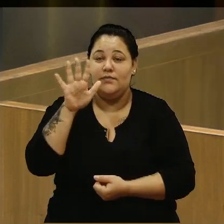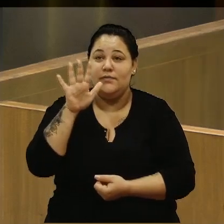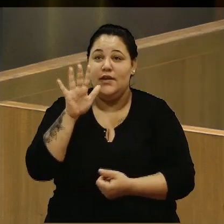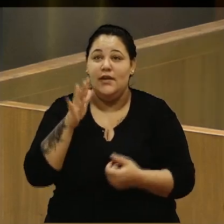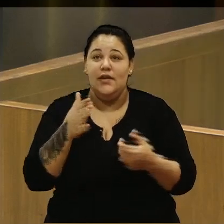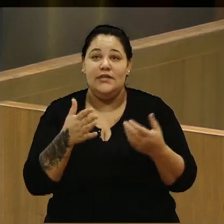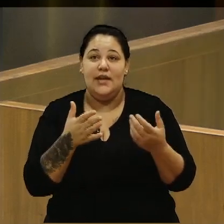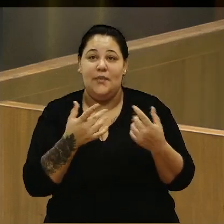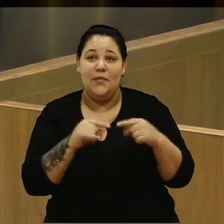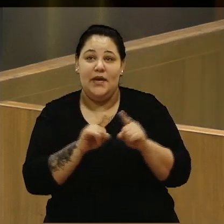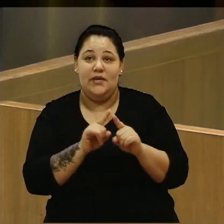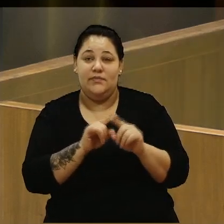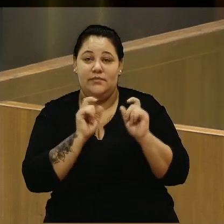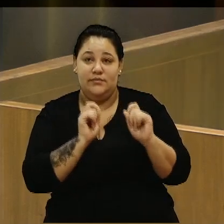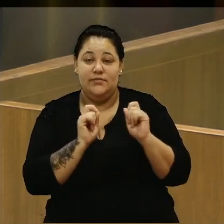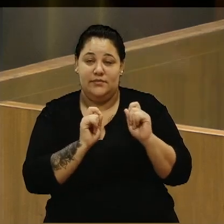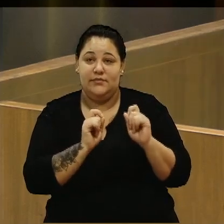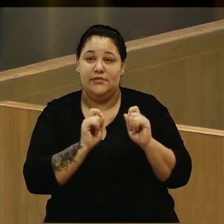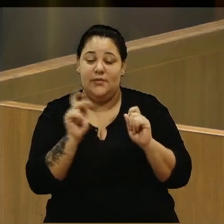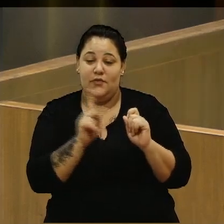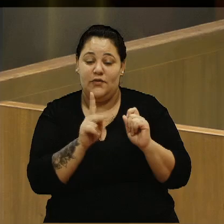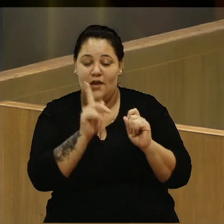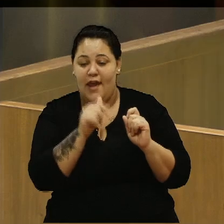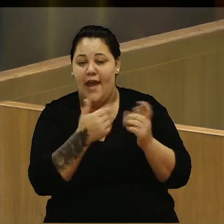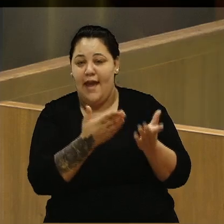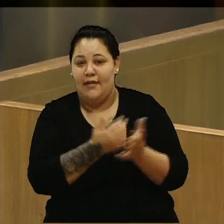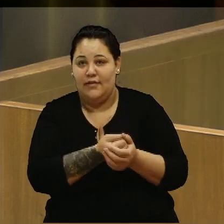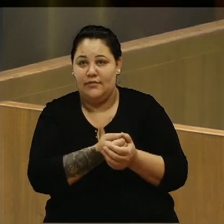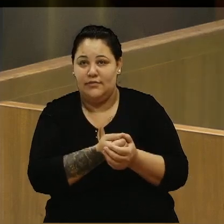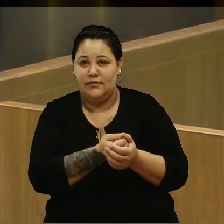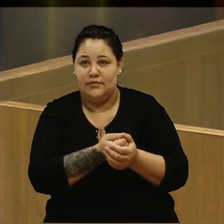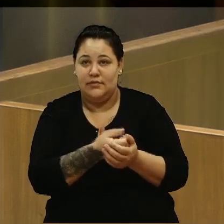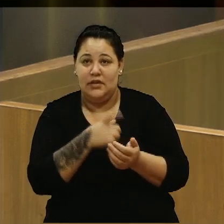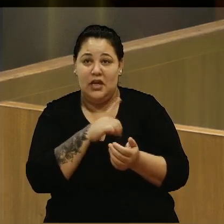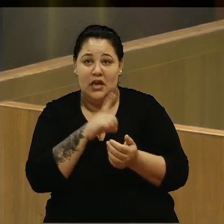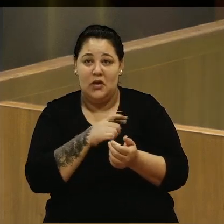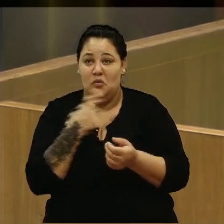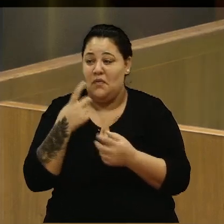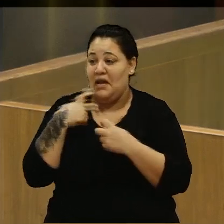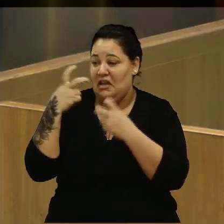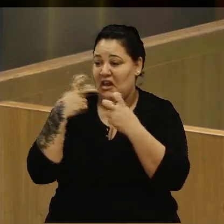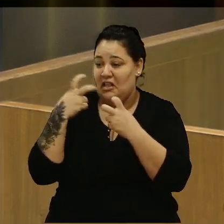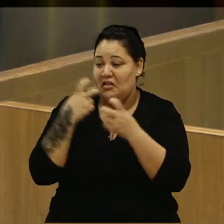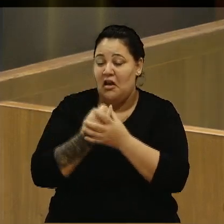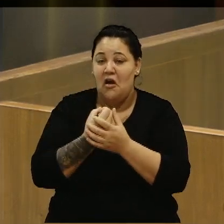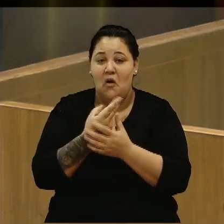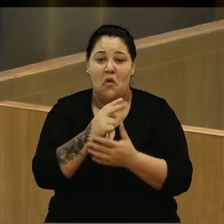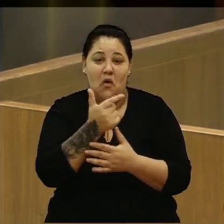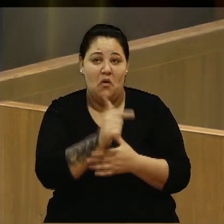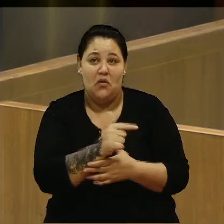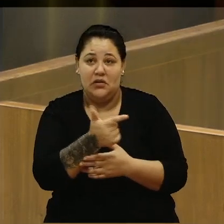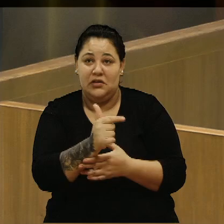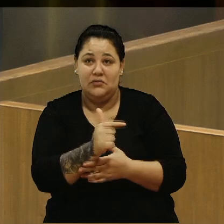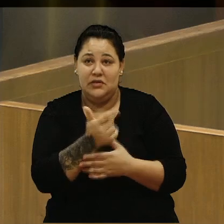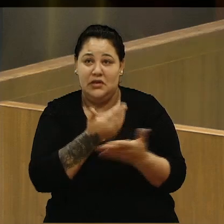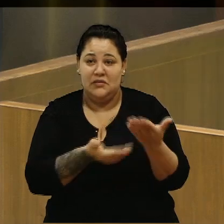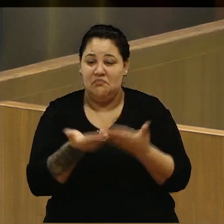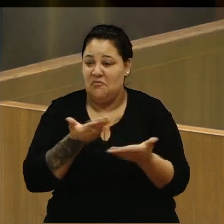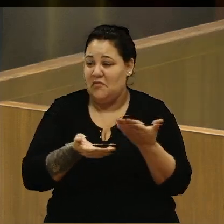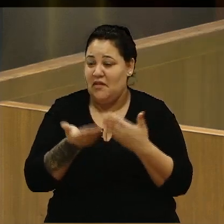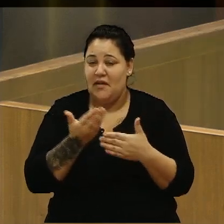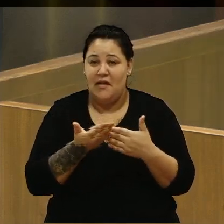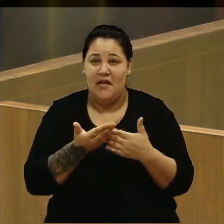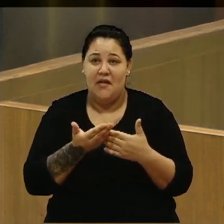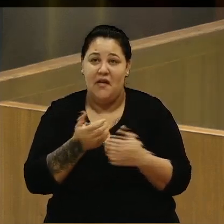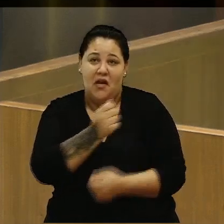Hoje, o que as professoras são? Que estão lá, uma grita muito, ou a outra não tem domínio de classe, uma dá